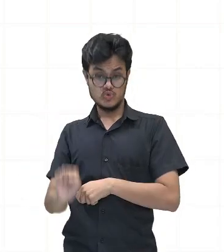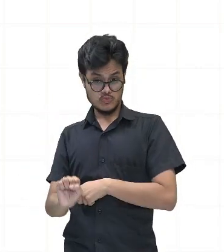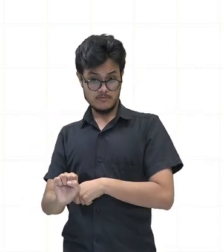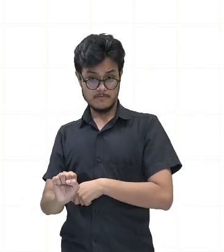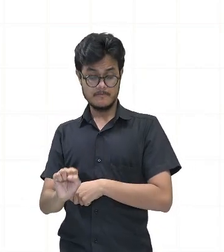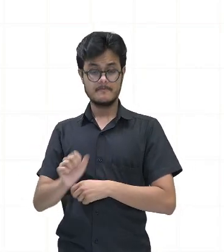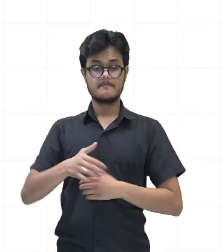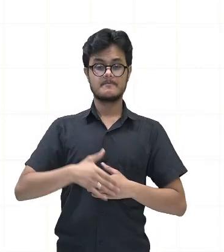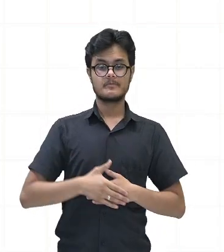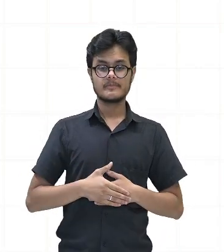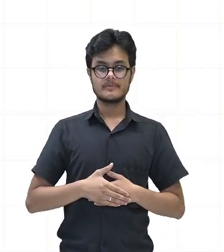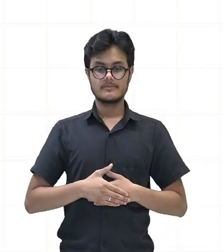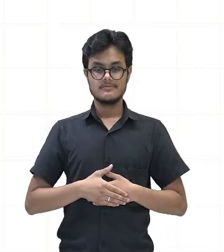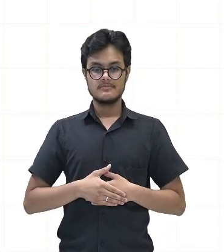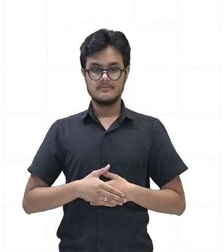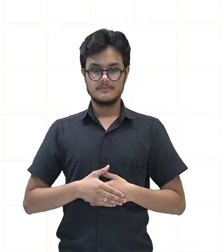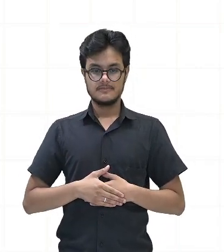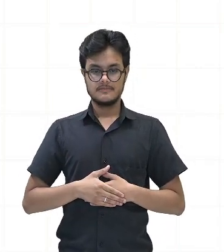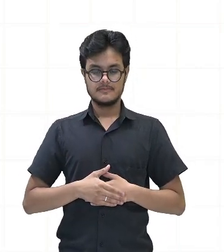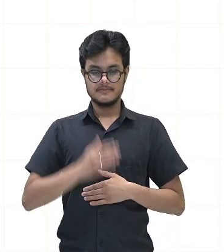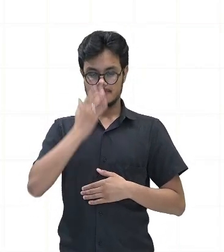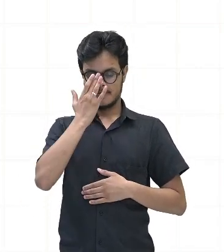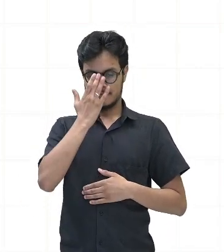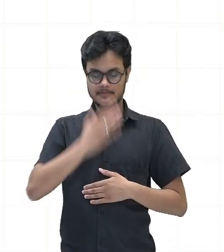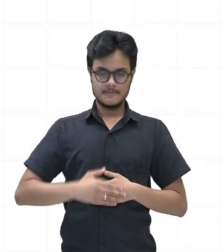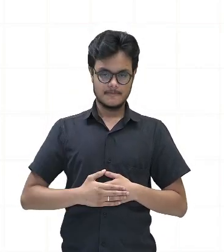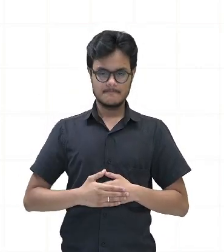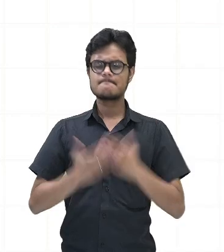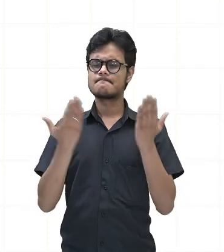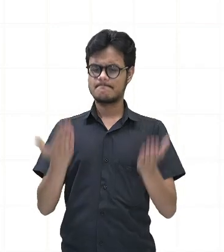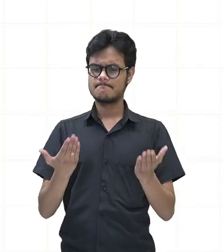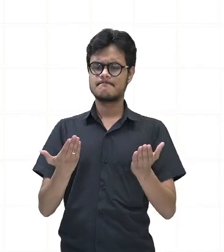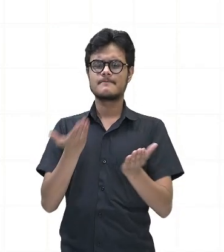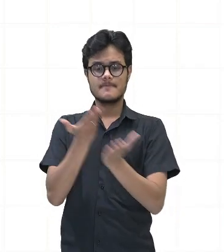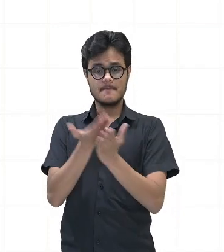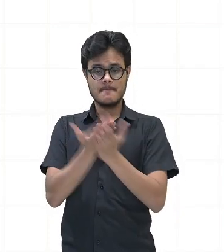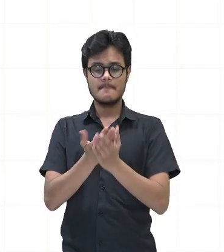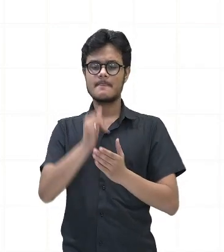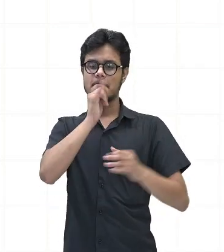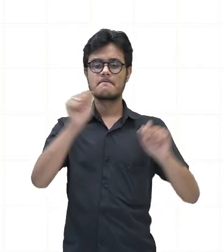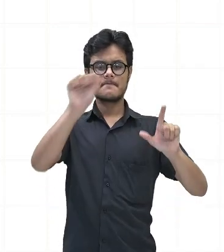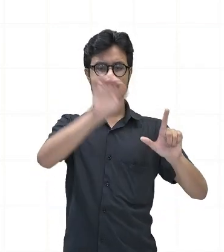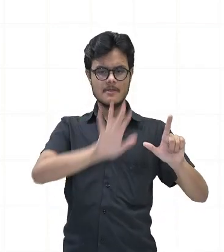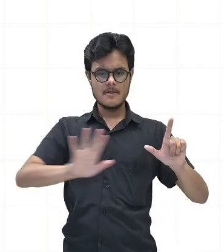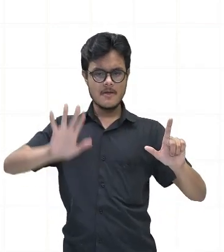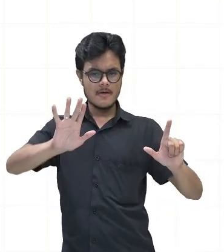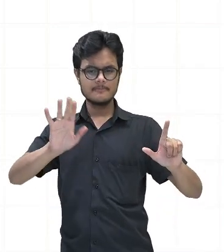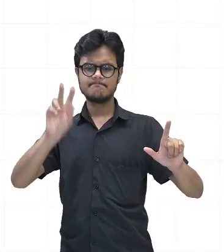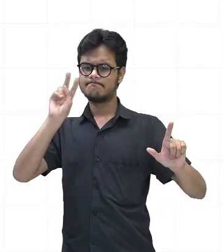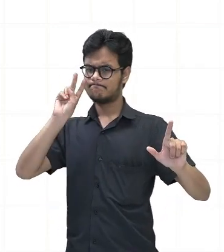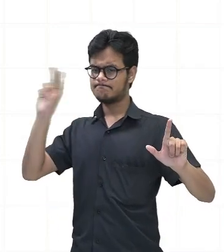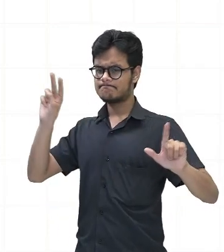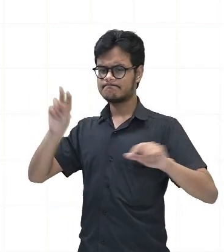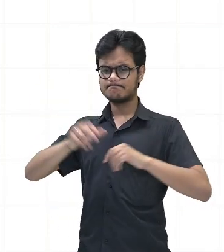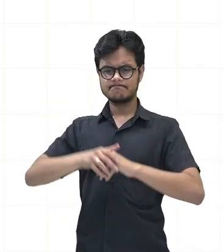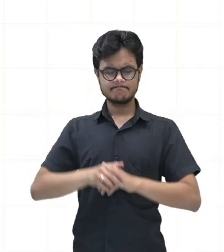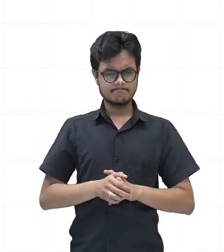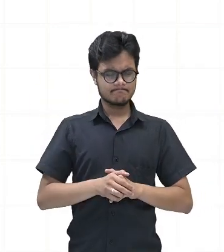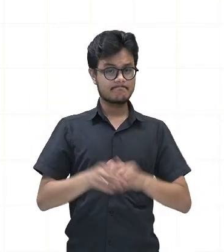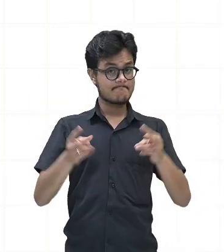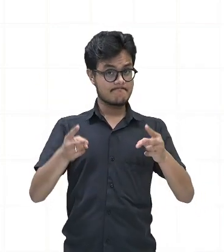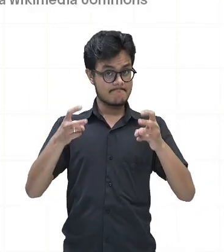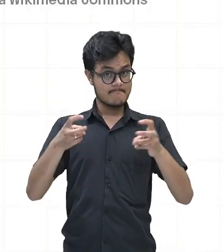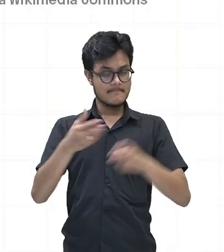Capricórnio e o círculo polar ártico. Então, a gente dá uma olhada aí no nosso mapa das zonas térmicas para observar